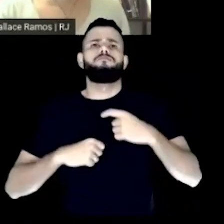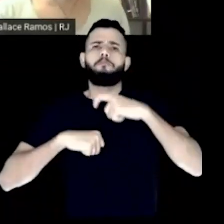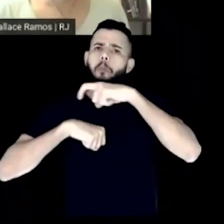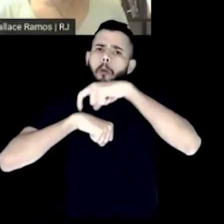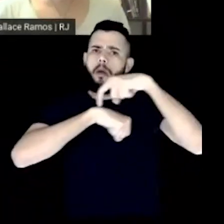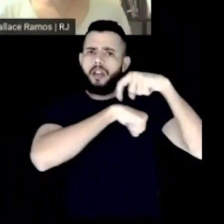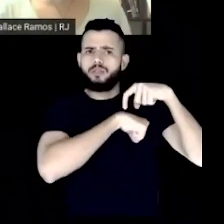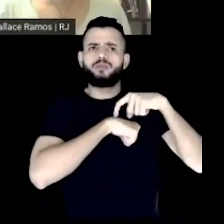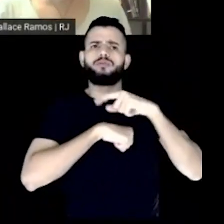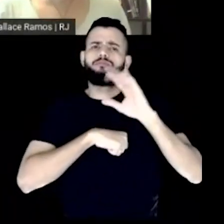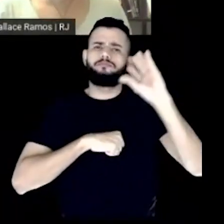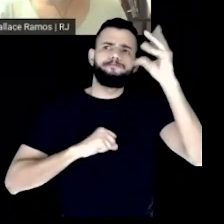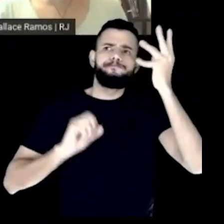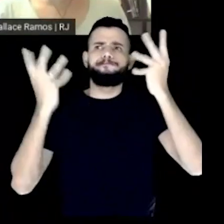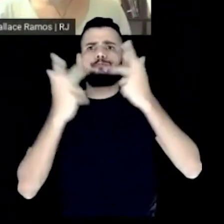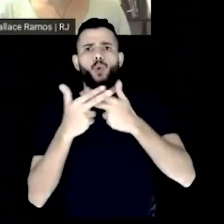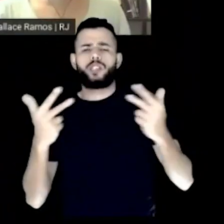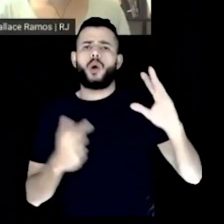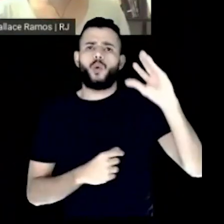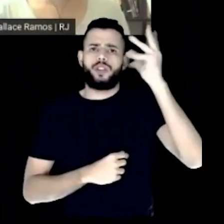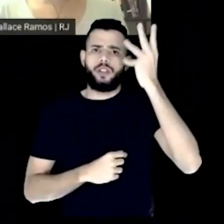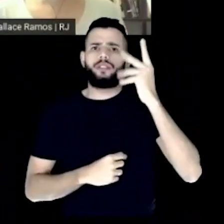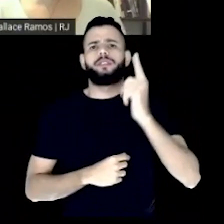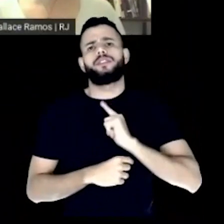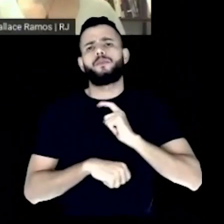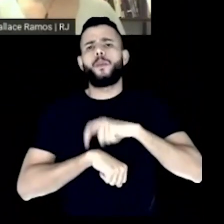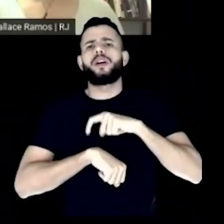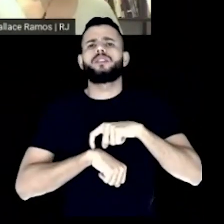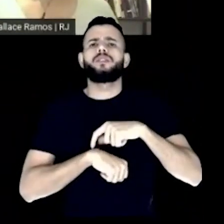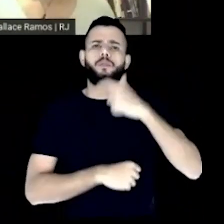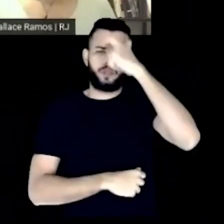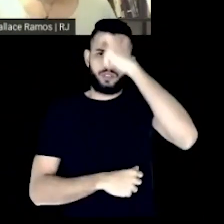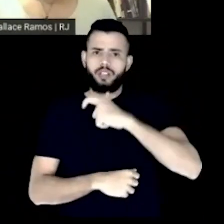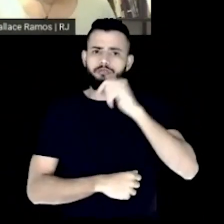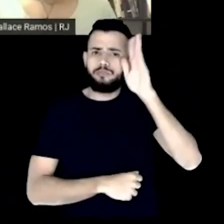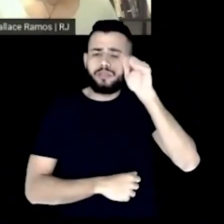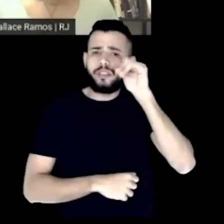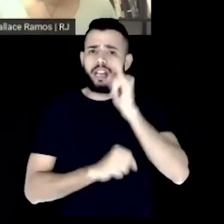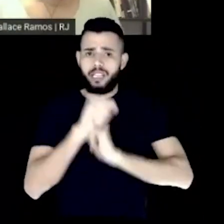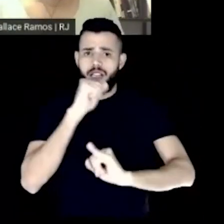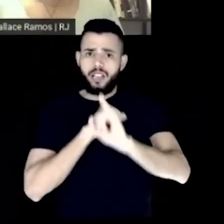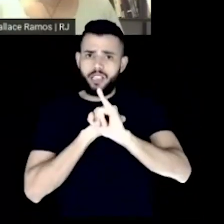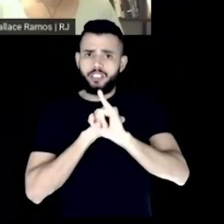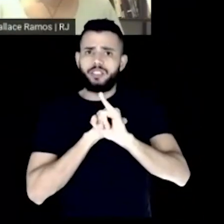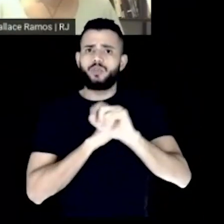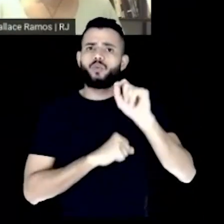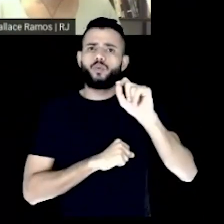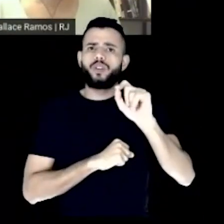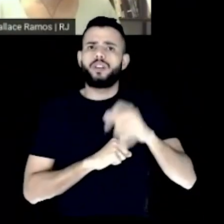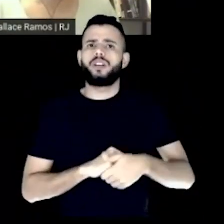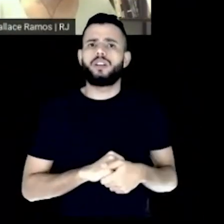Não, tem vários momentos que são coisas que acabaram acontecendo. Tipo, tem todo um momento que meu personagem fuça a internet a respeito